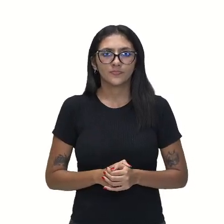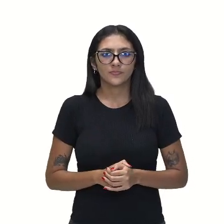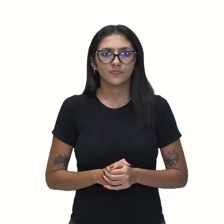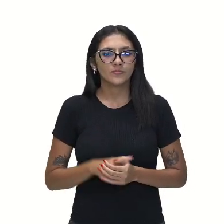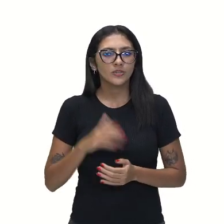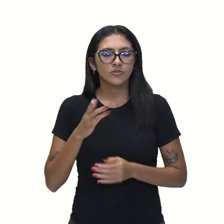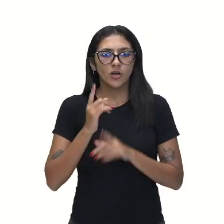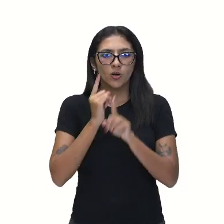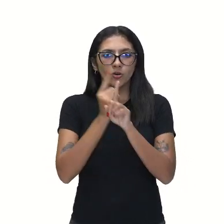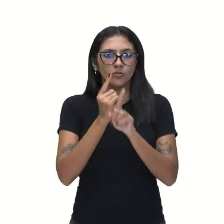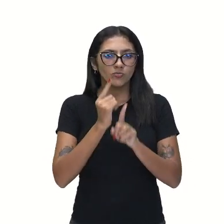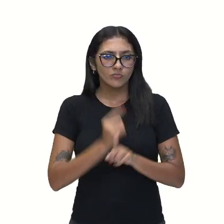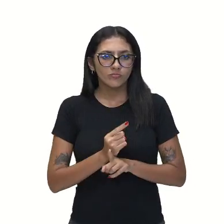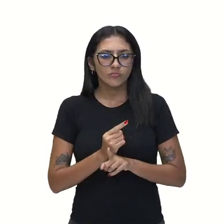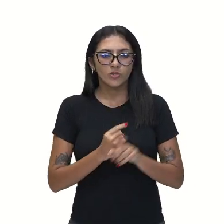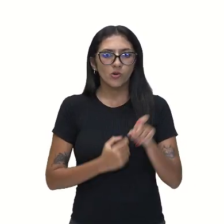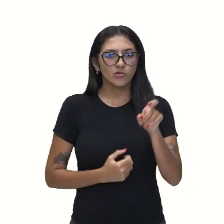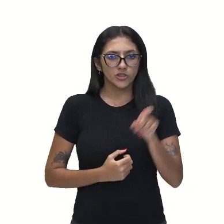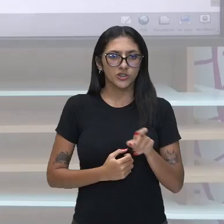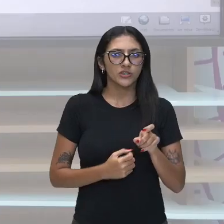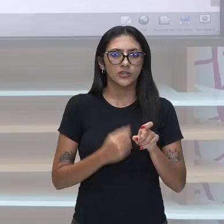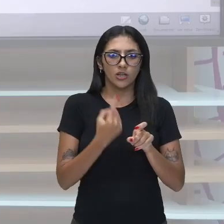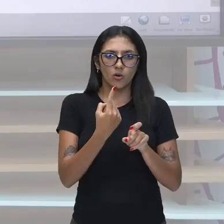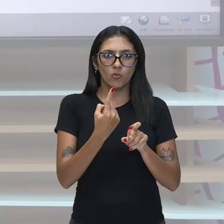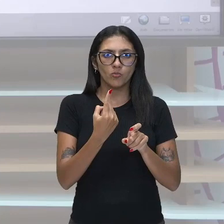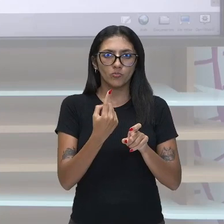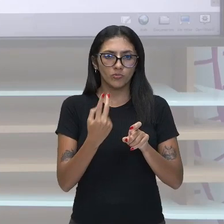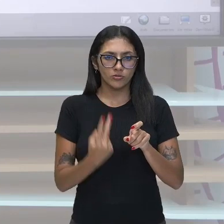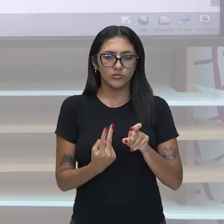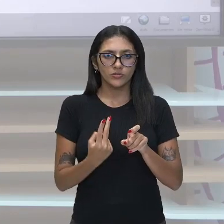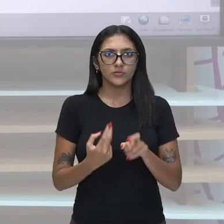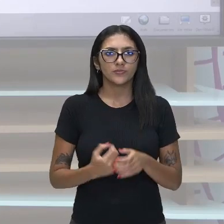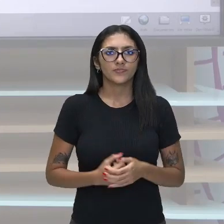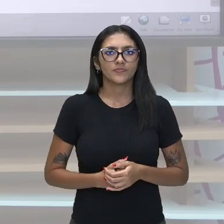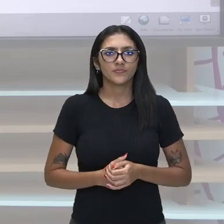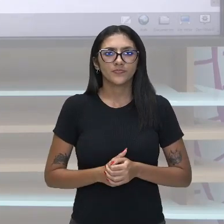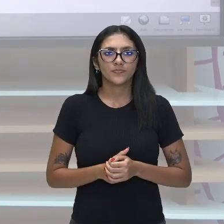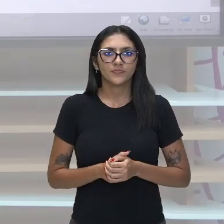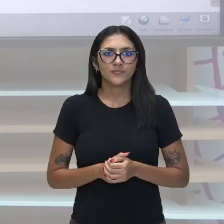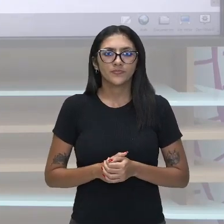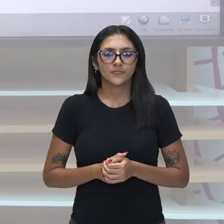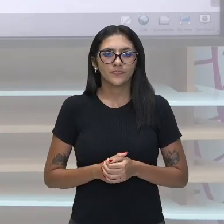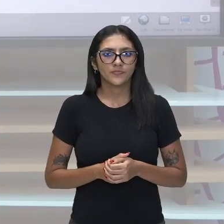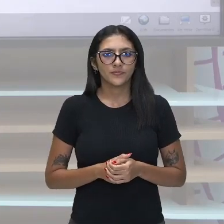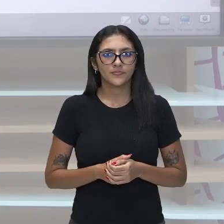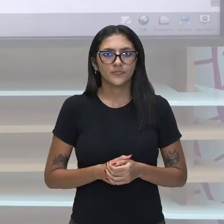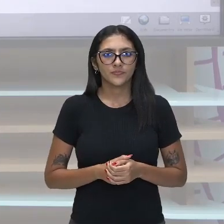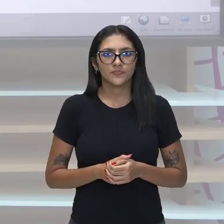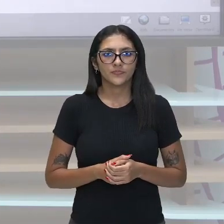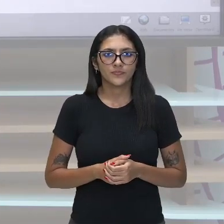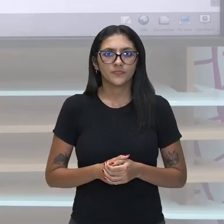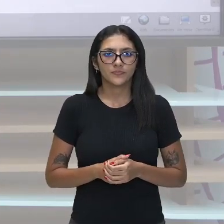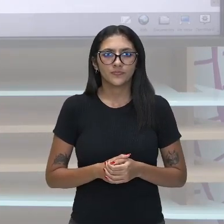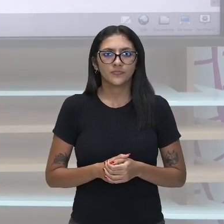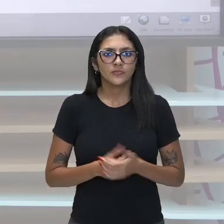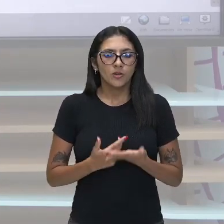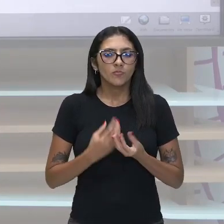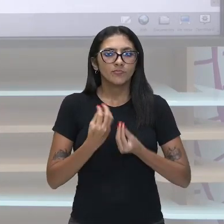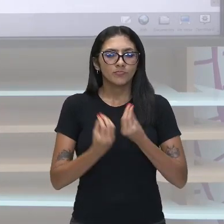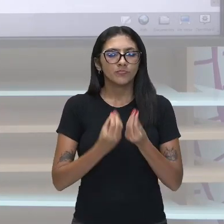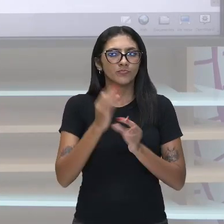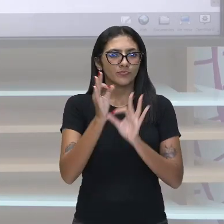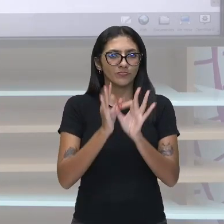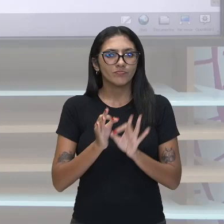Encontrei o logaritmo daí da questão. Viram só? Viram só? Então, nós vamos pegar